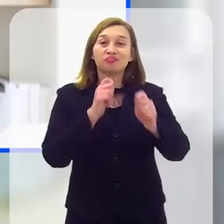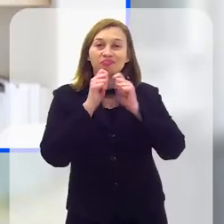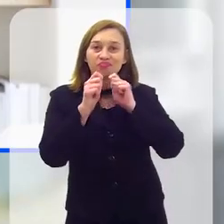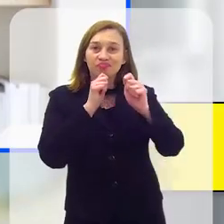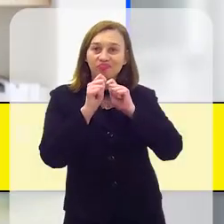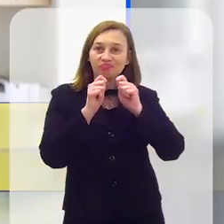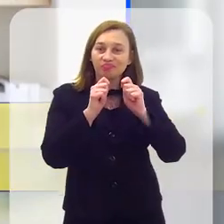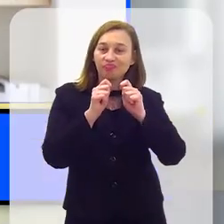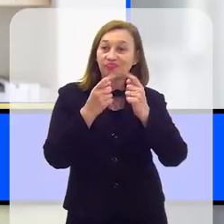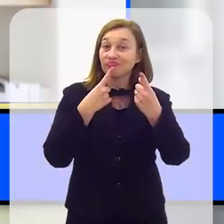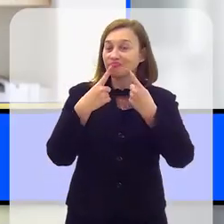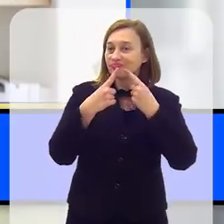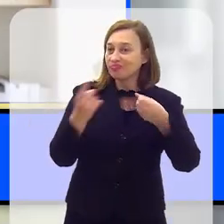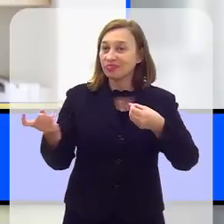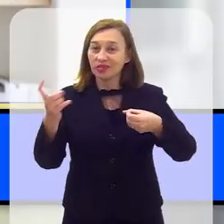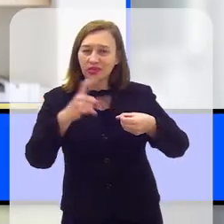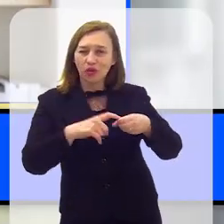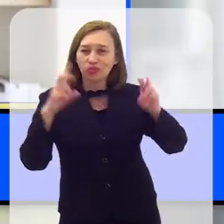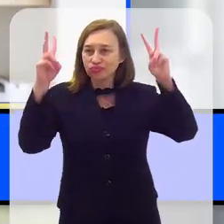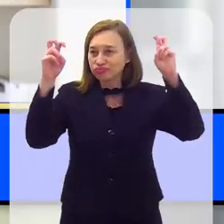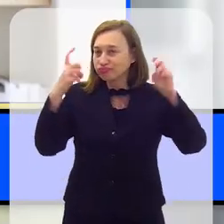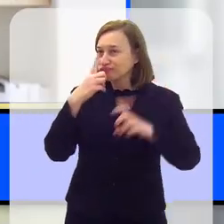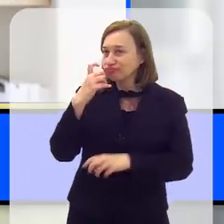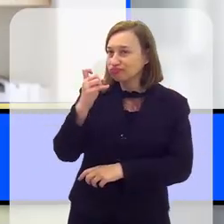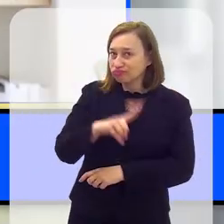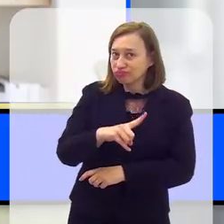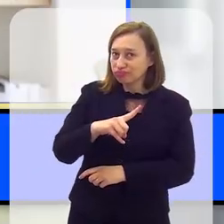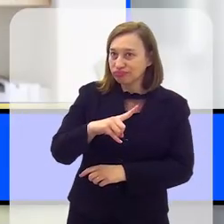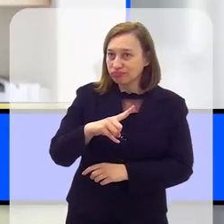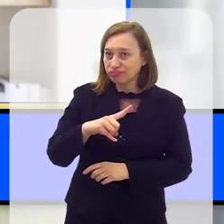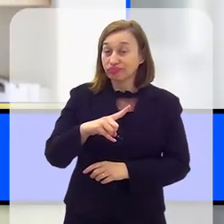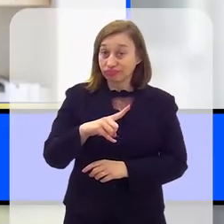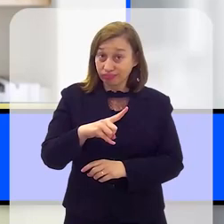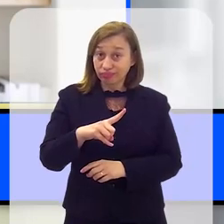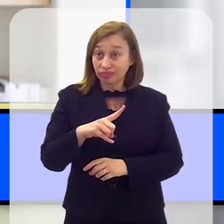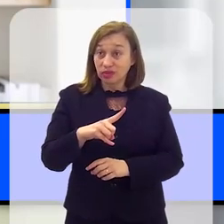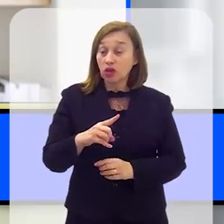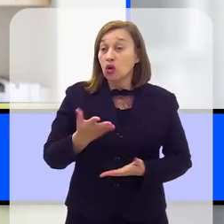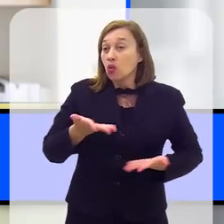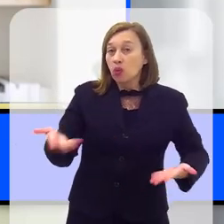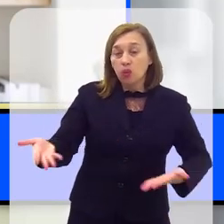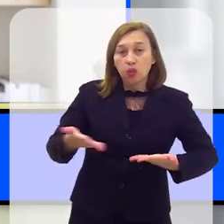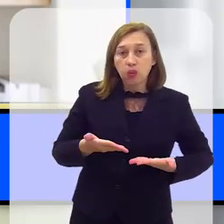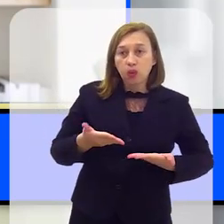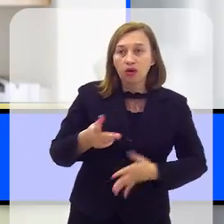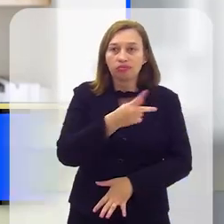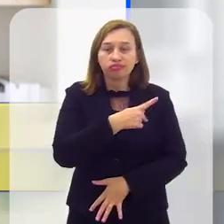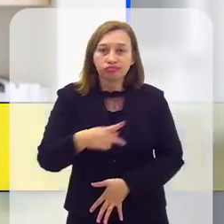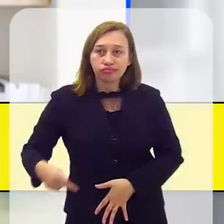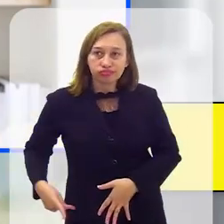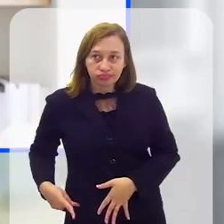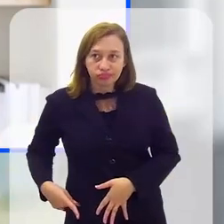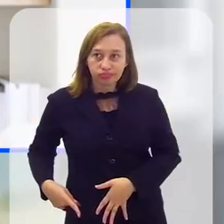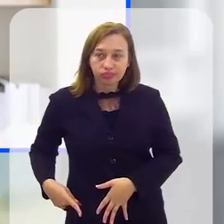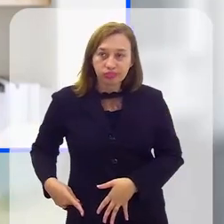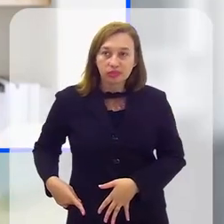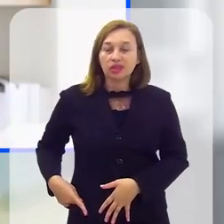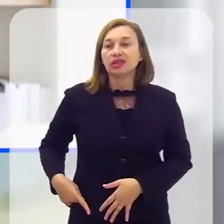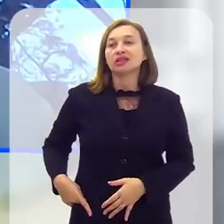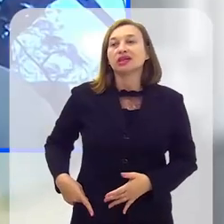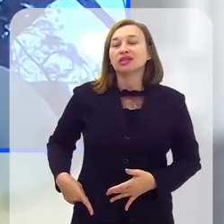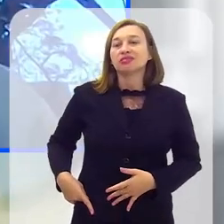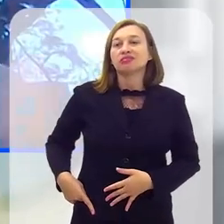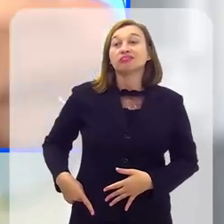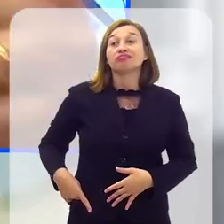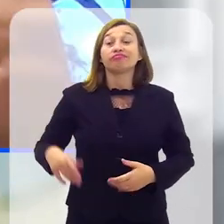O Alerj Debate está de volta e o tema de hoje é lixo e ecossistema marinho. Nossos convidados são o presidente da Associação Brasileira de Engenharia